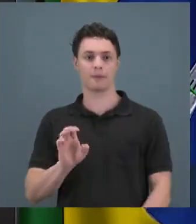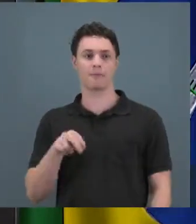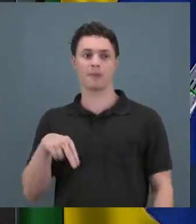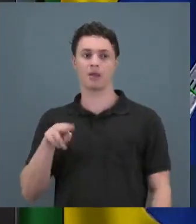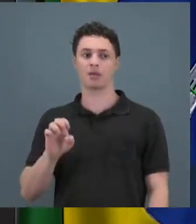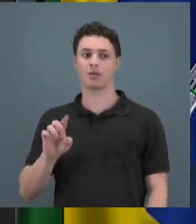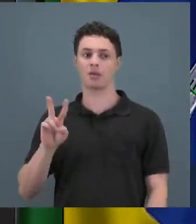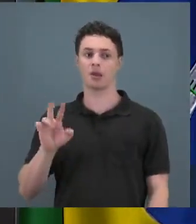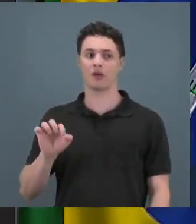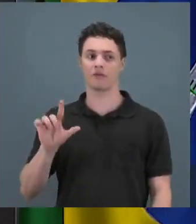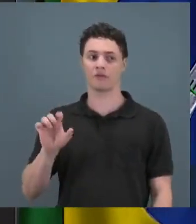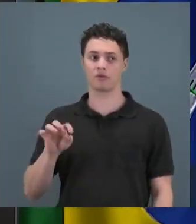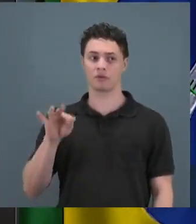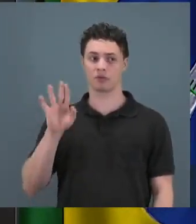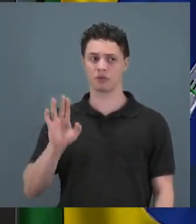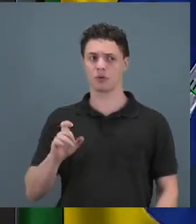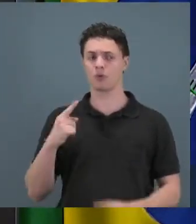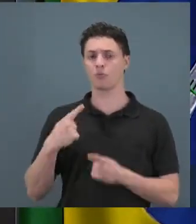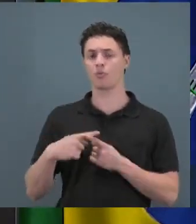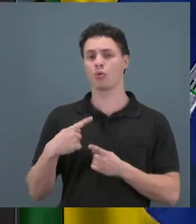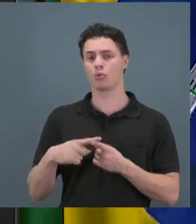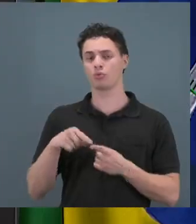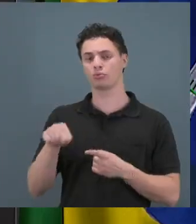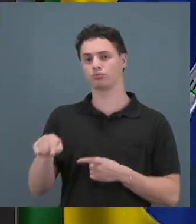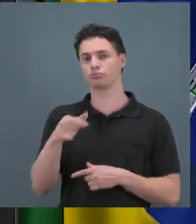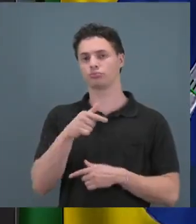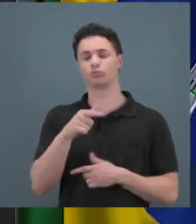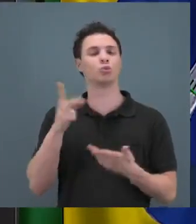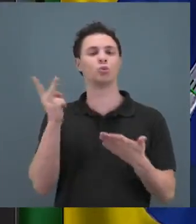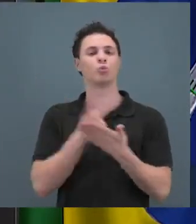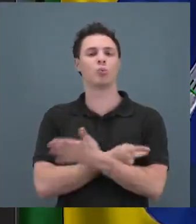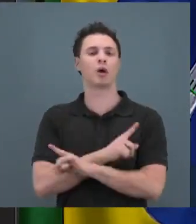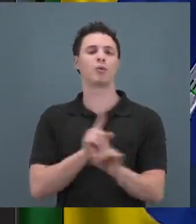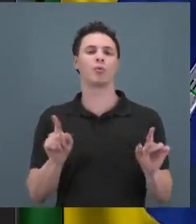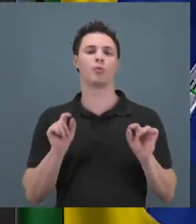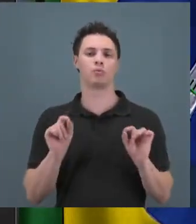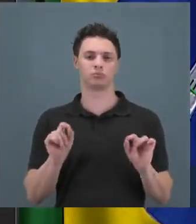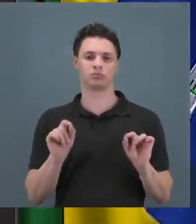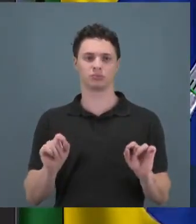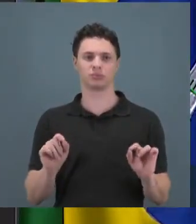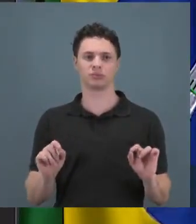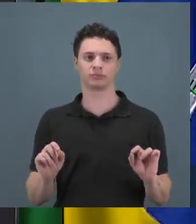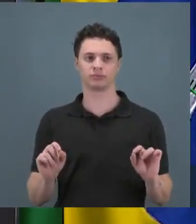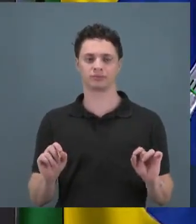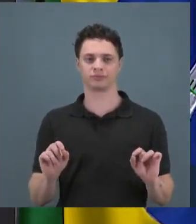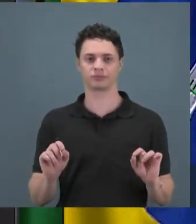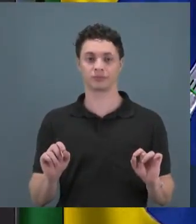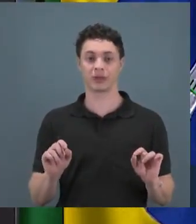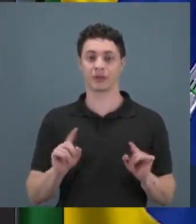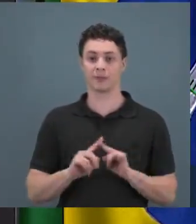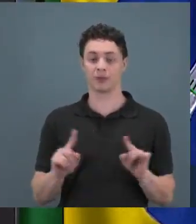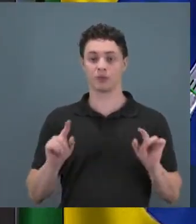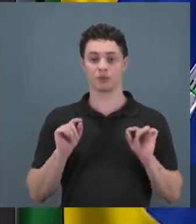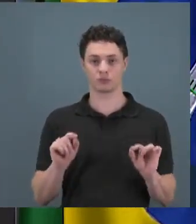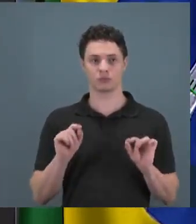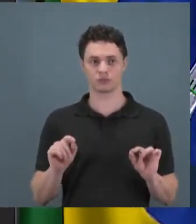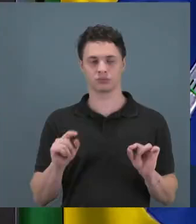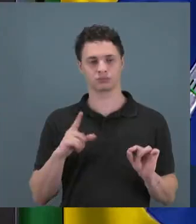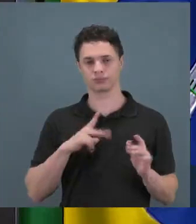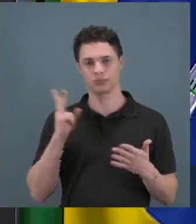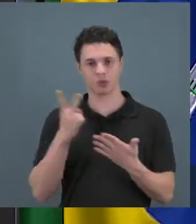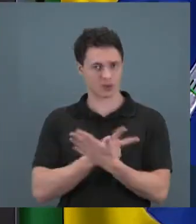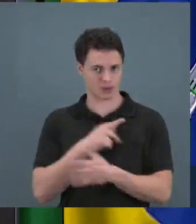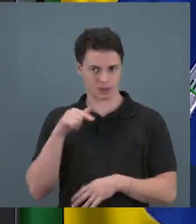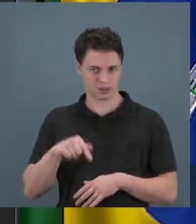benevolentes. Isso porque não tem ocorrido, absolutamente, porém, não tem ocorrido aqui